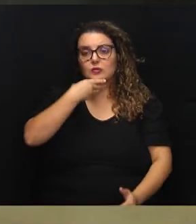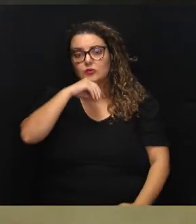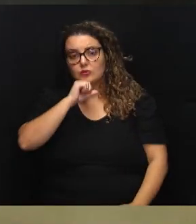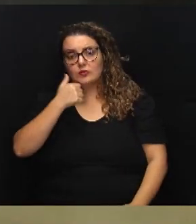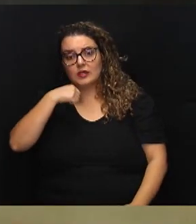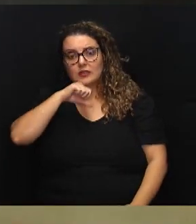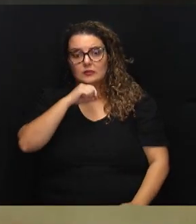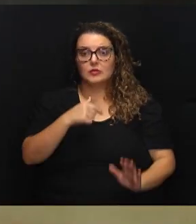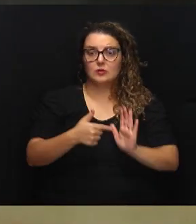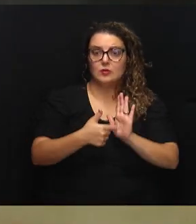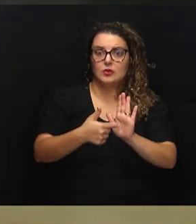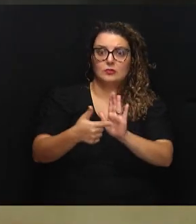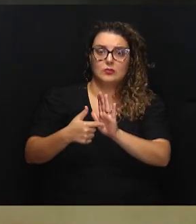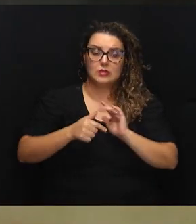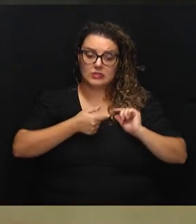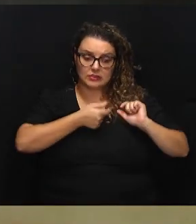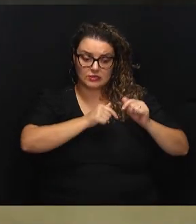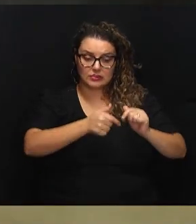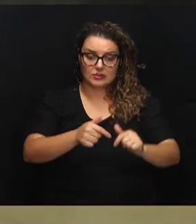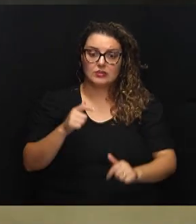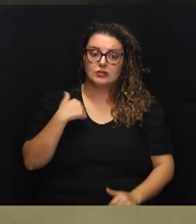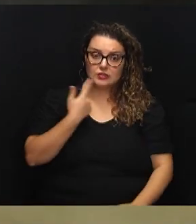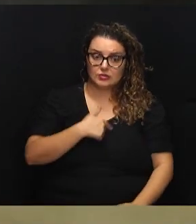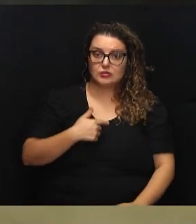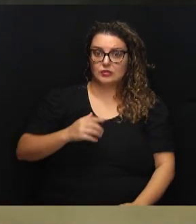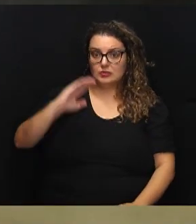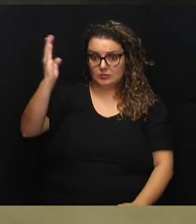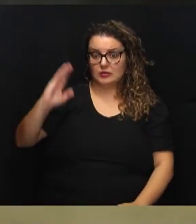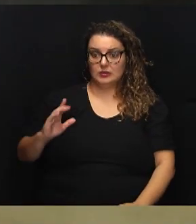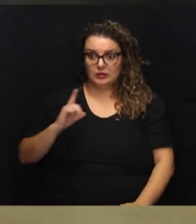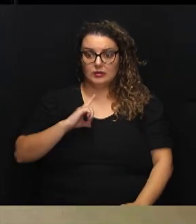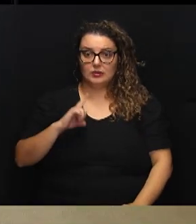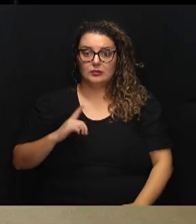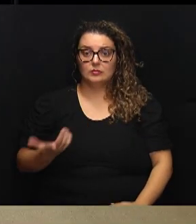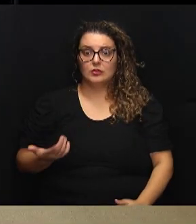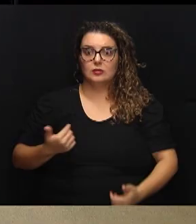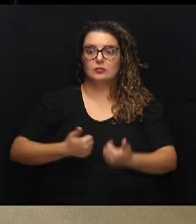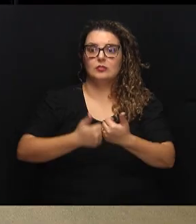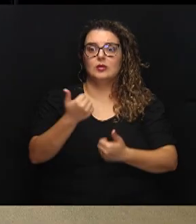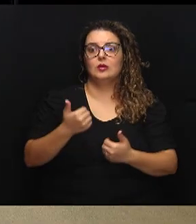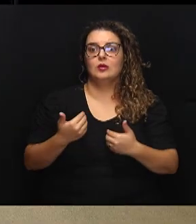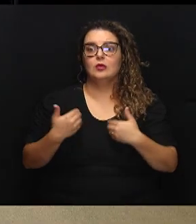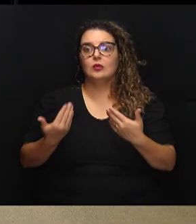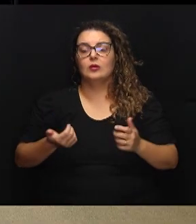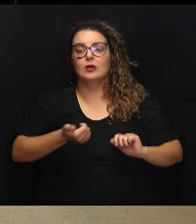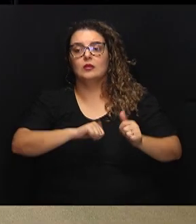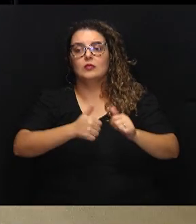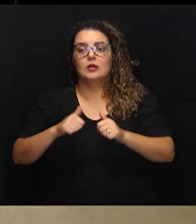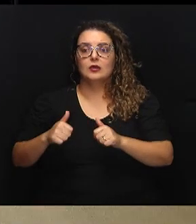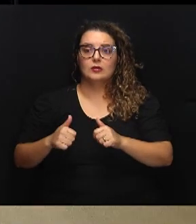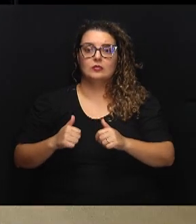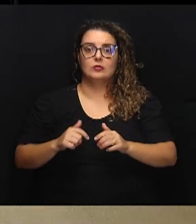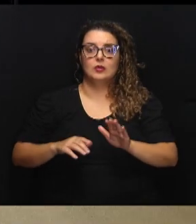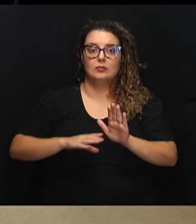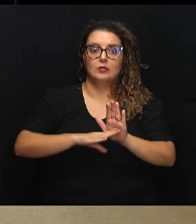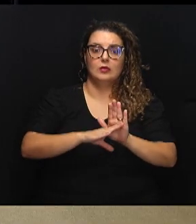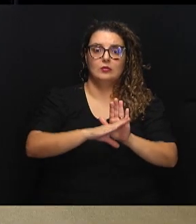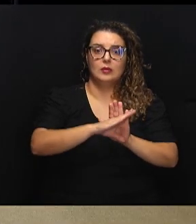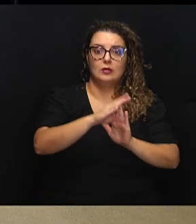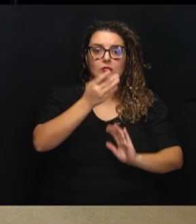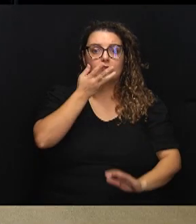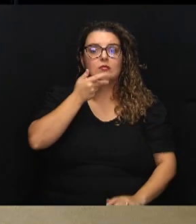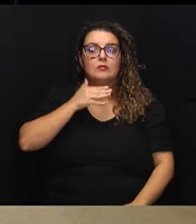repente, mostrar a tradição que nós brasileiros temos com o futebol? Qual que é a sua avaliação por essa crescente aí com